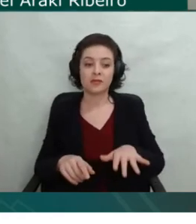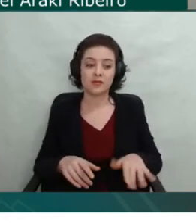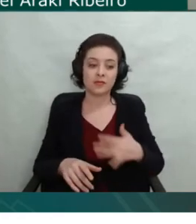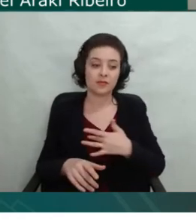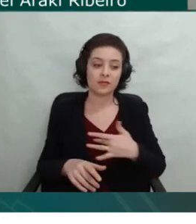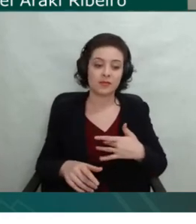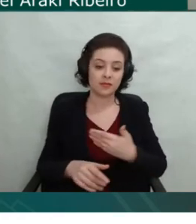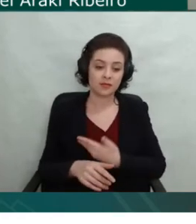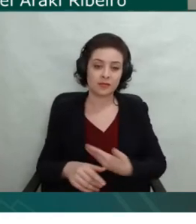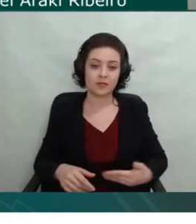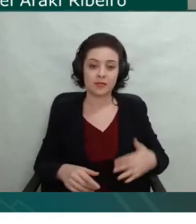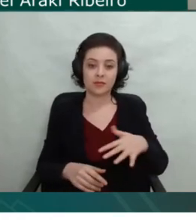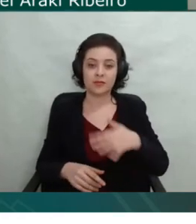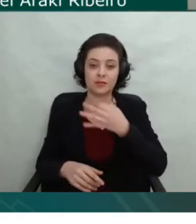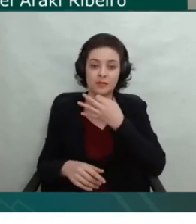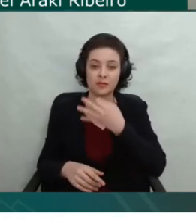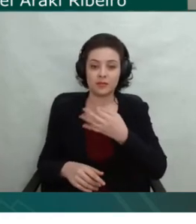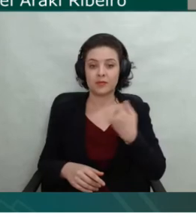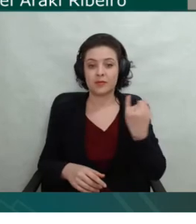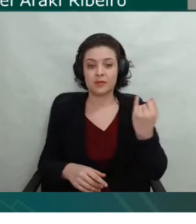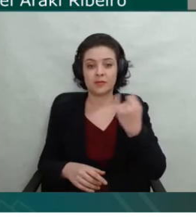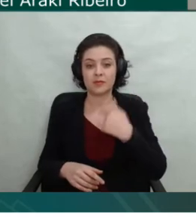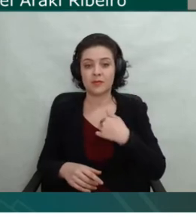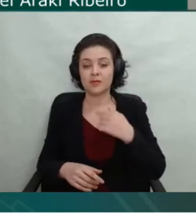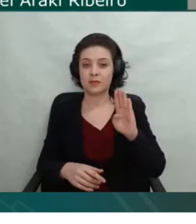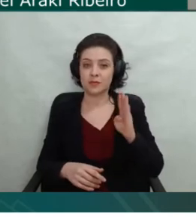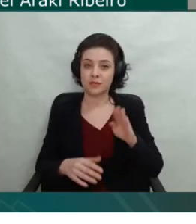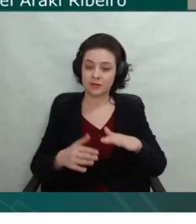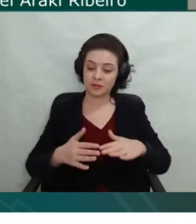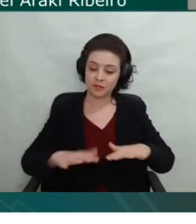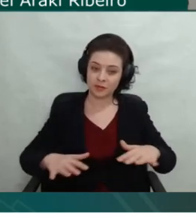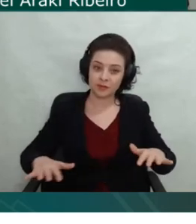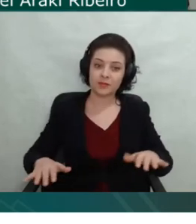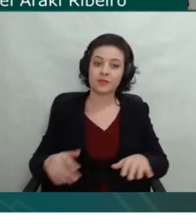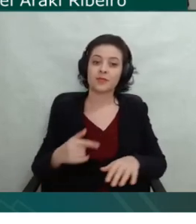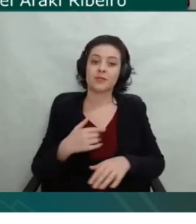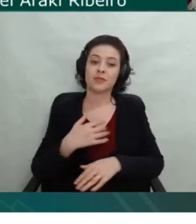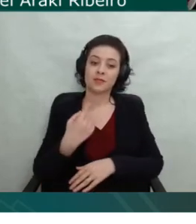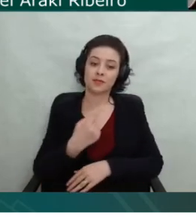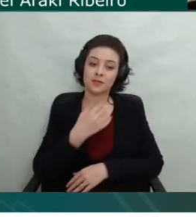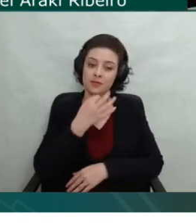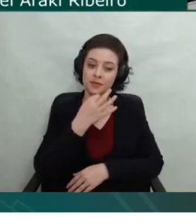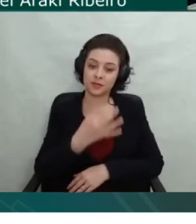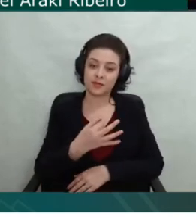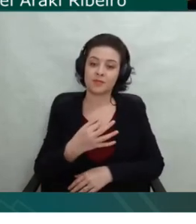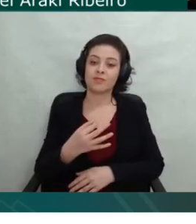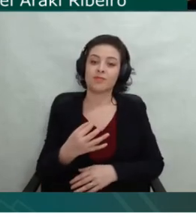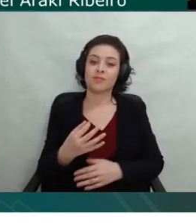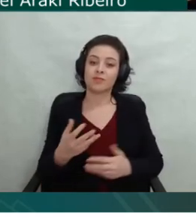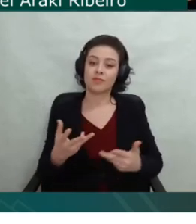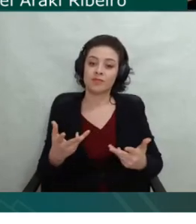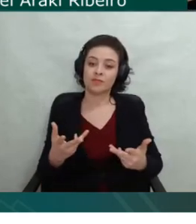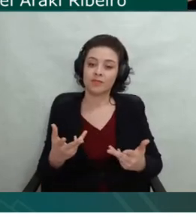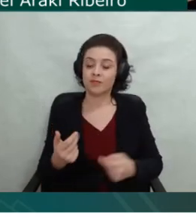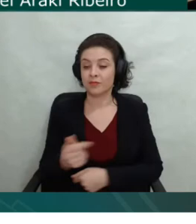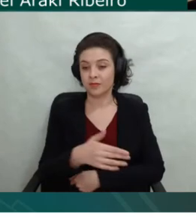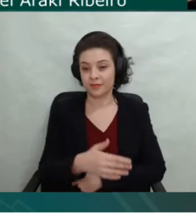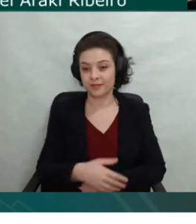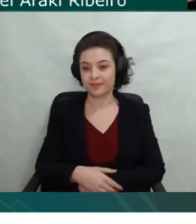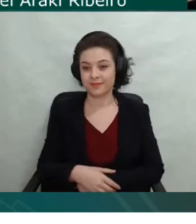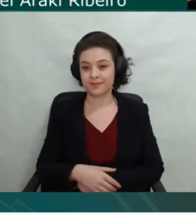gente, eu também sou biólogo da área marinha, então, para a gente, é uma dimensão completamente nova. Então, por favor,